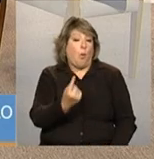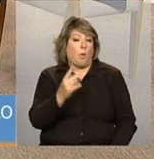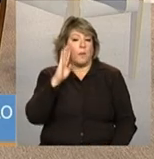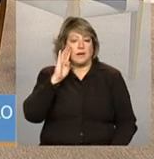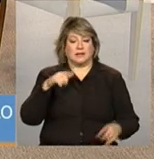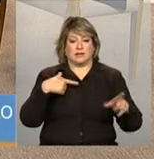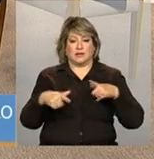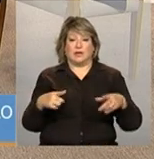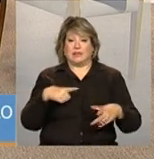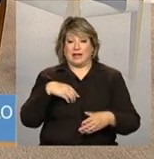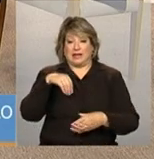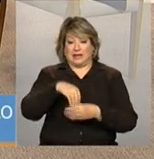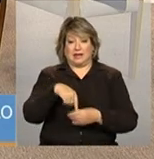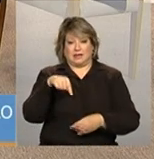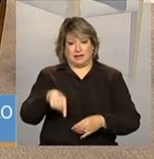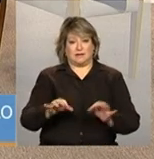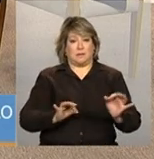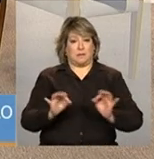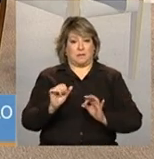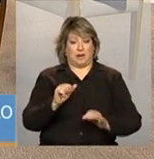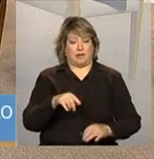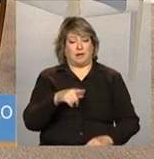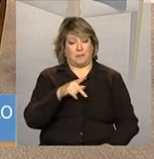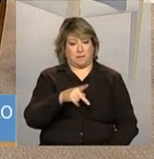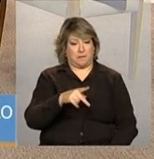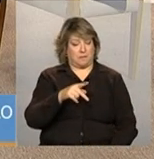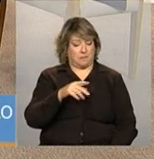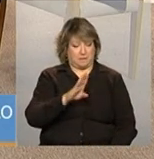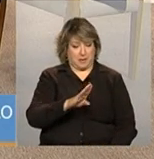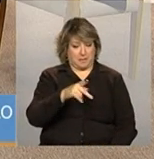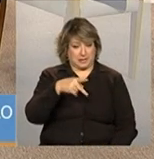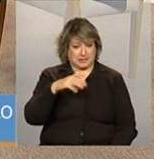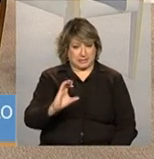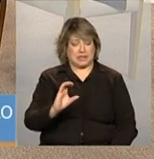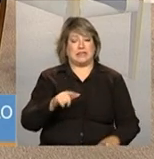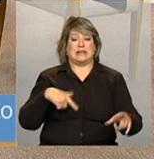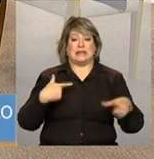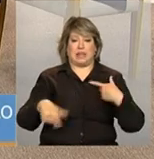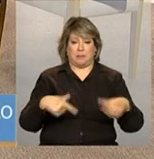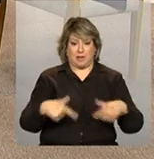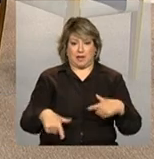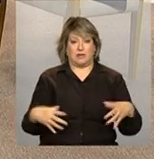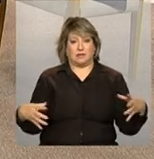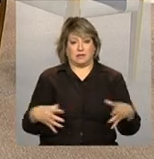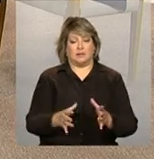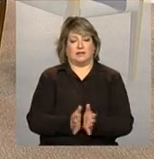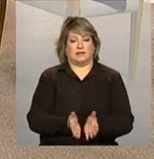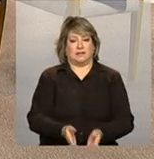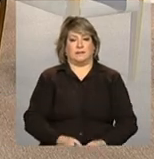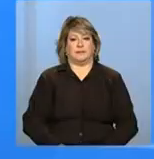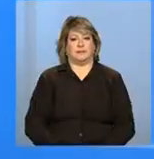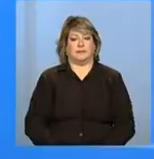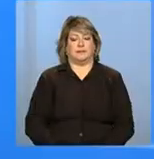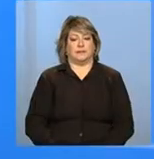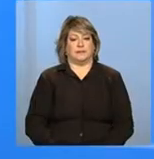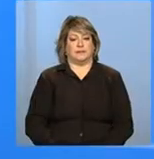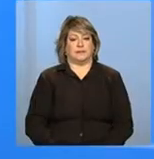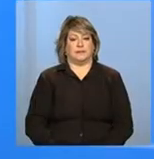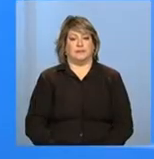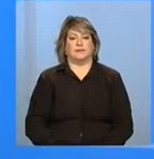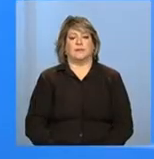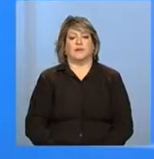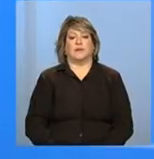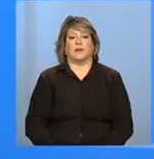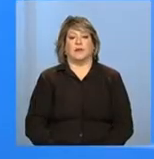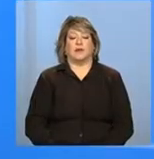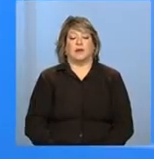compõe o plano nacional, que é o BPC Trabalho, que está dentro do eixo inclusão social. Perfeito. É interessante a gente